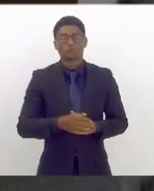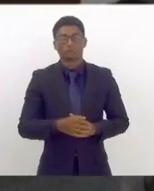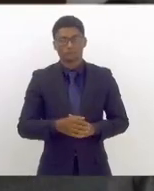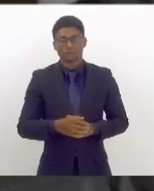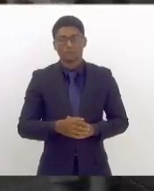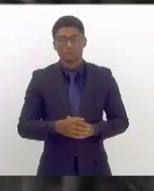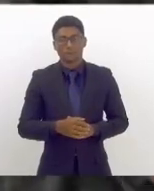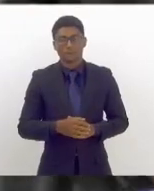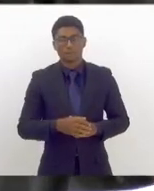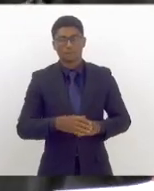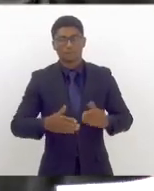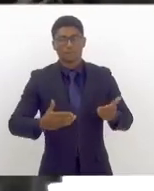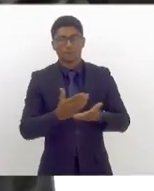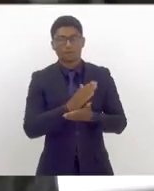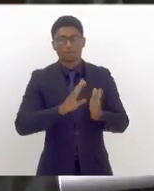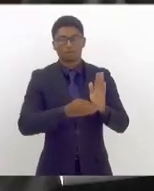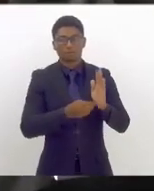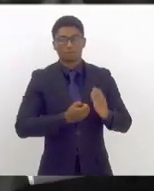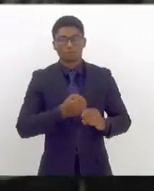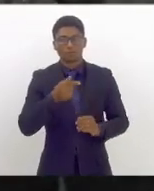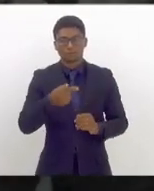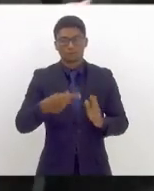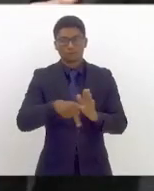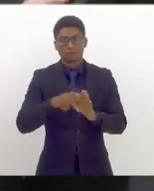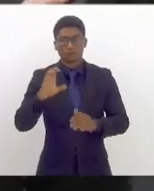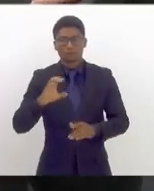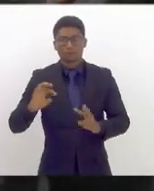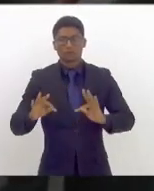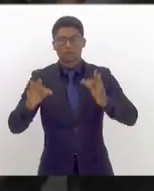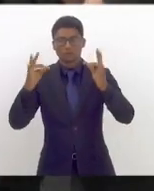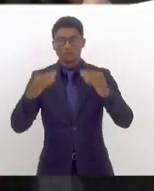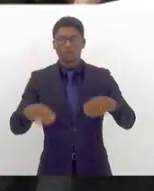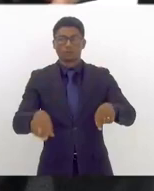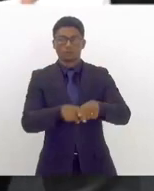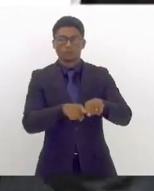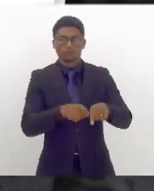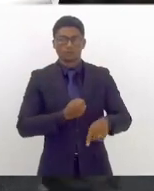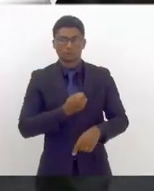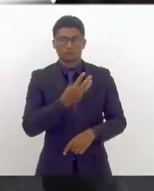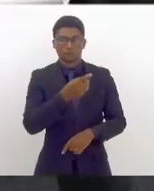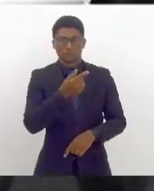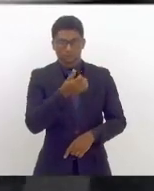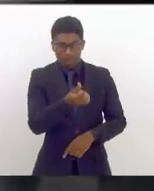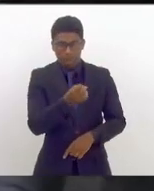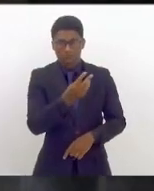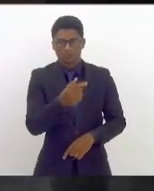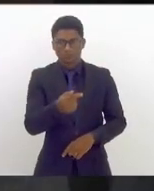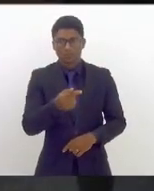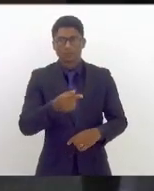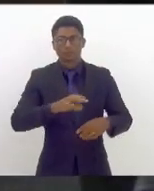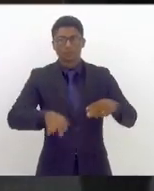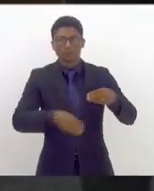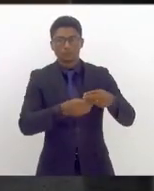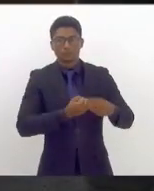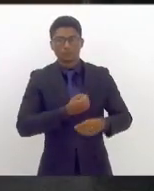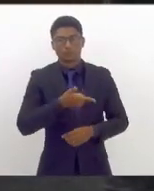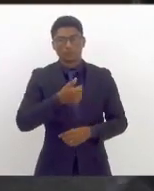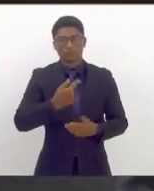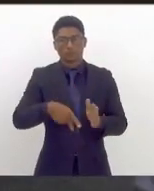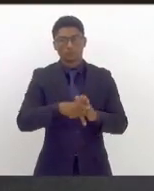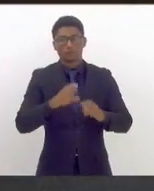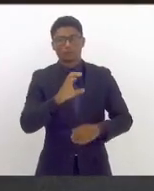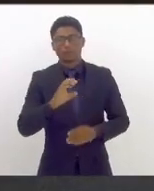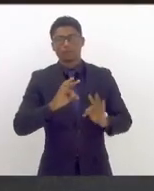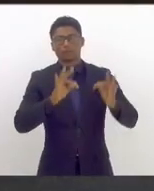pela aprovação da emenda 7 da comissão de ciência e tecnologia número 36 37 plenário pela aprovação consumirinativa 12 da comissão